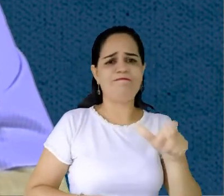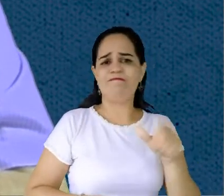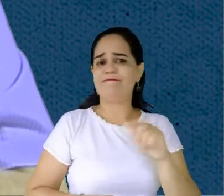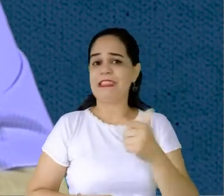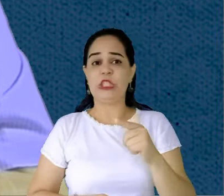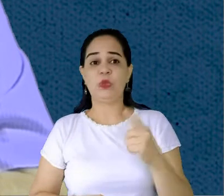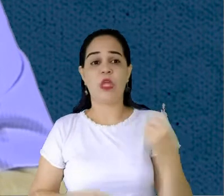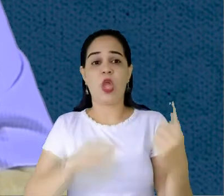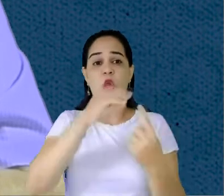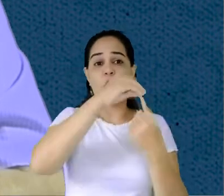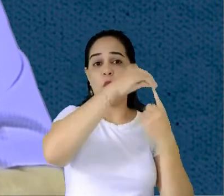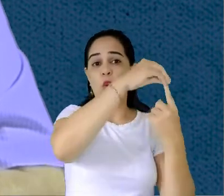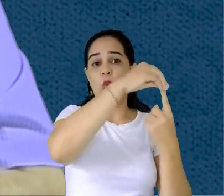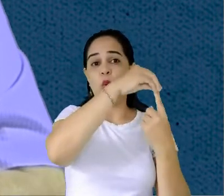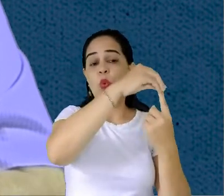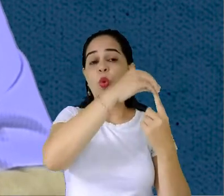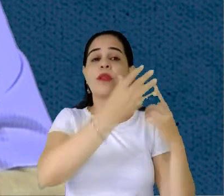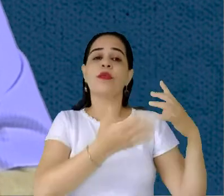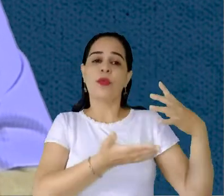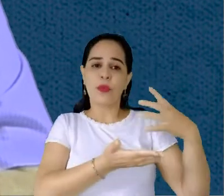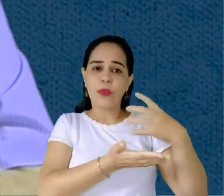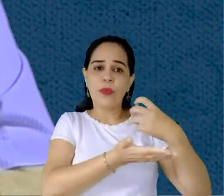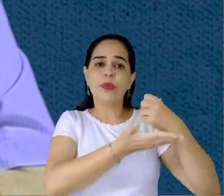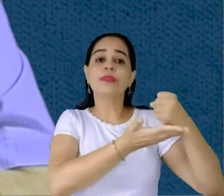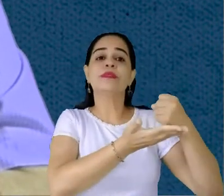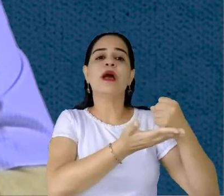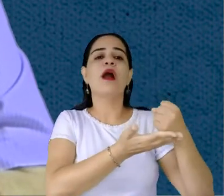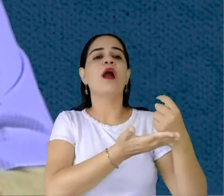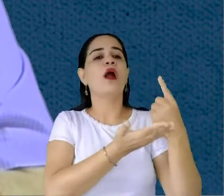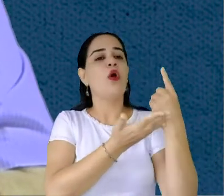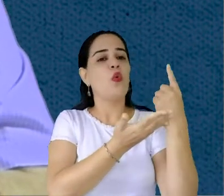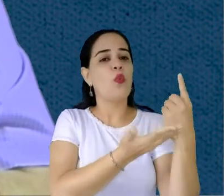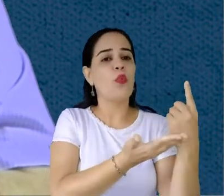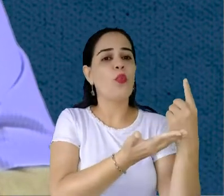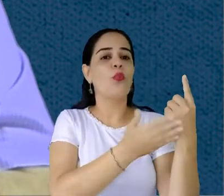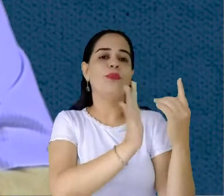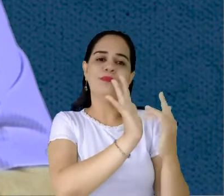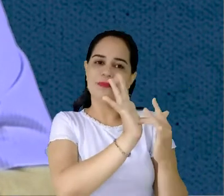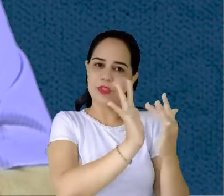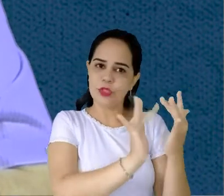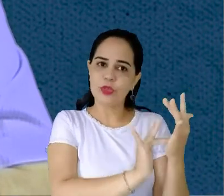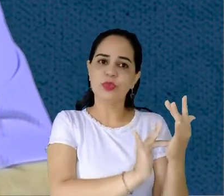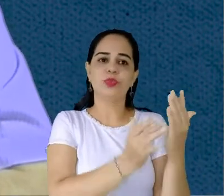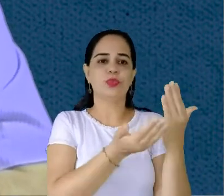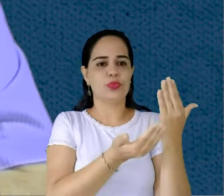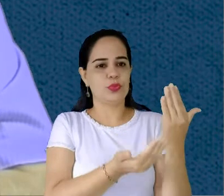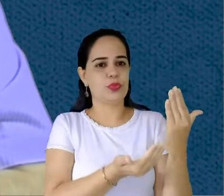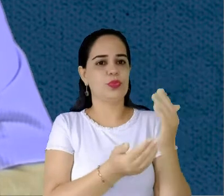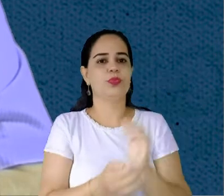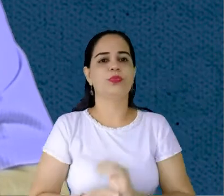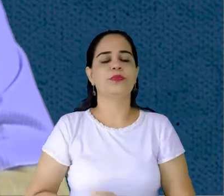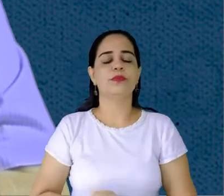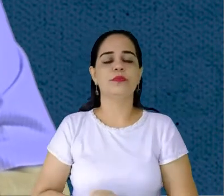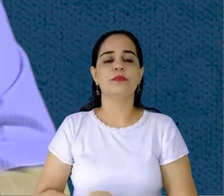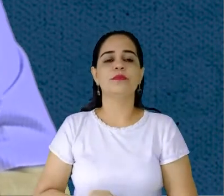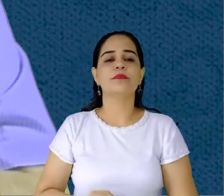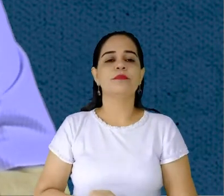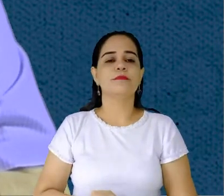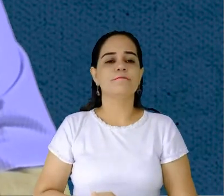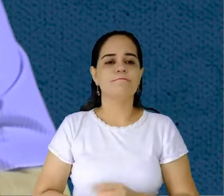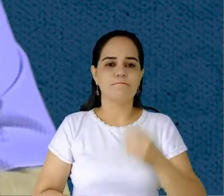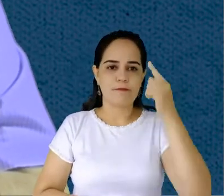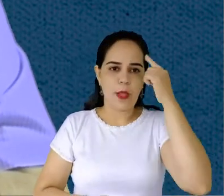clara, muito concreta, não é? E é preciso acreditar também que a igreja em que